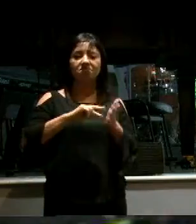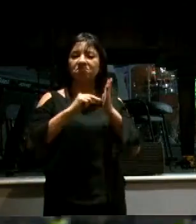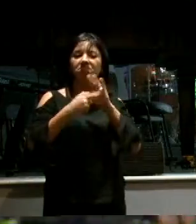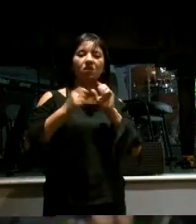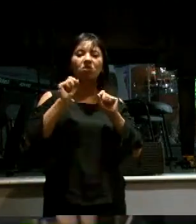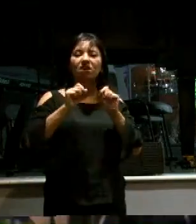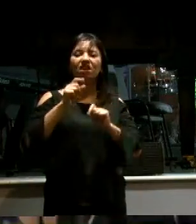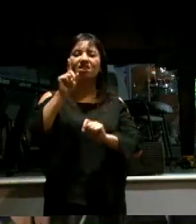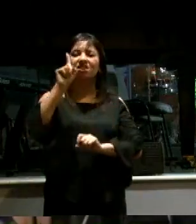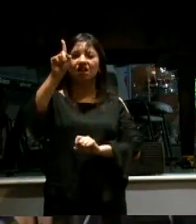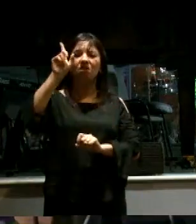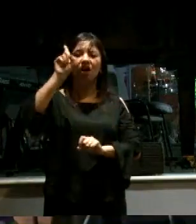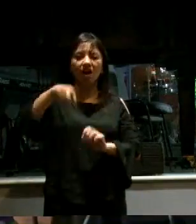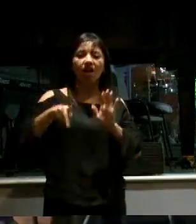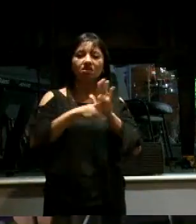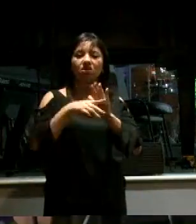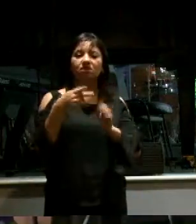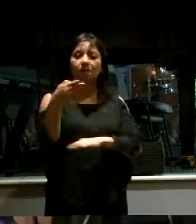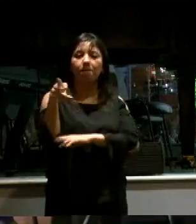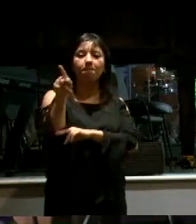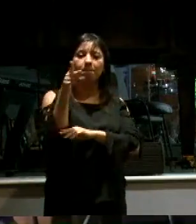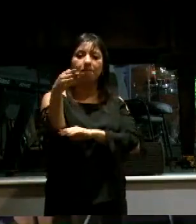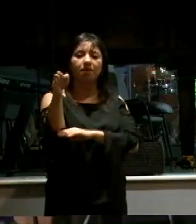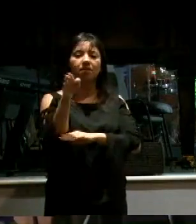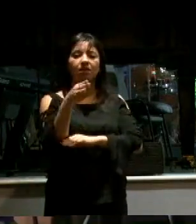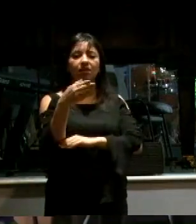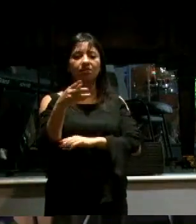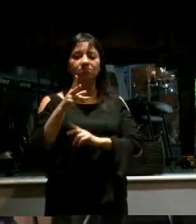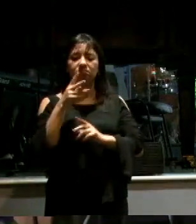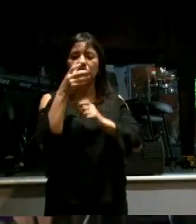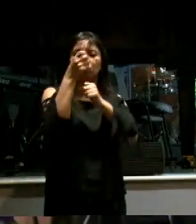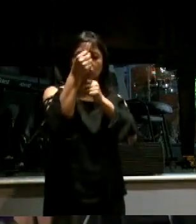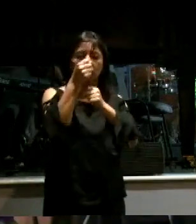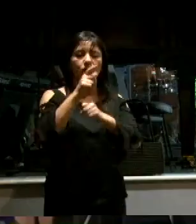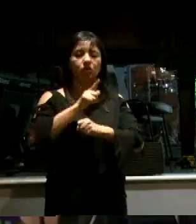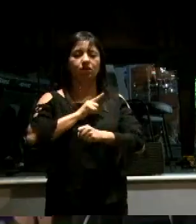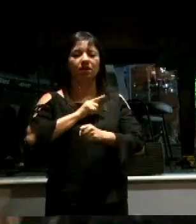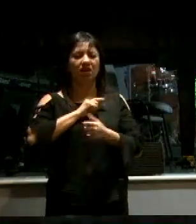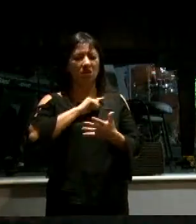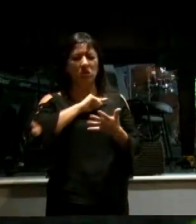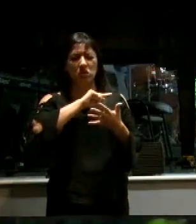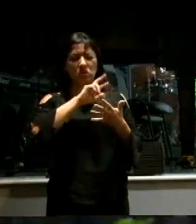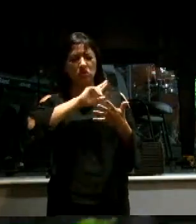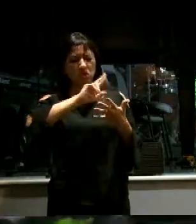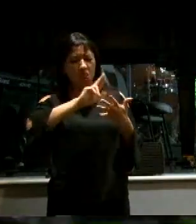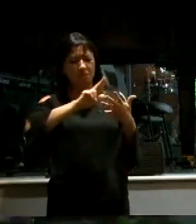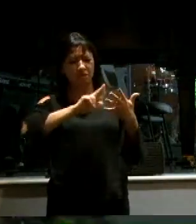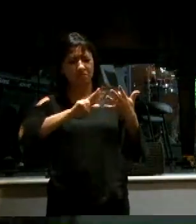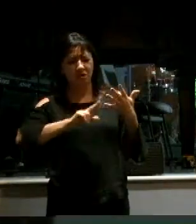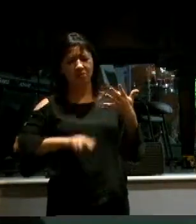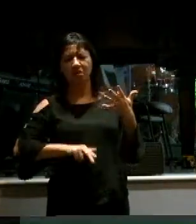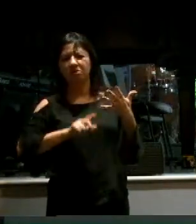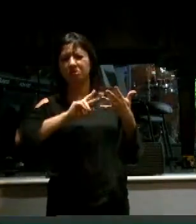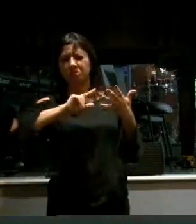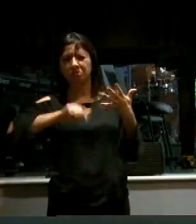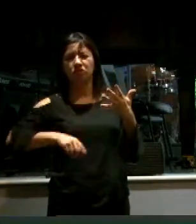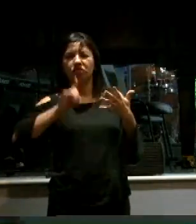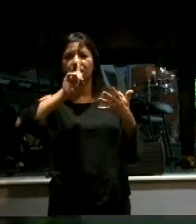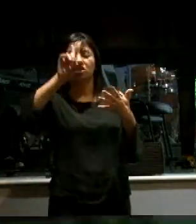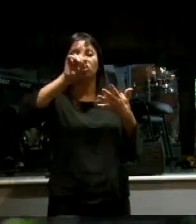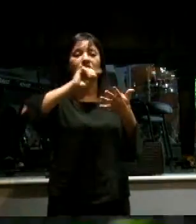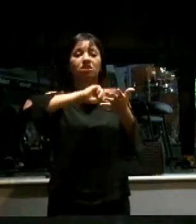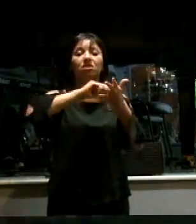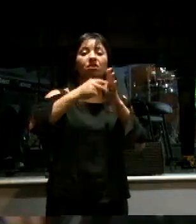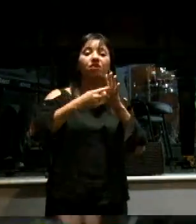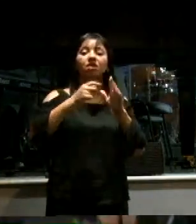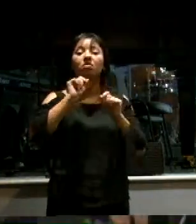surgiram em momentos antagônicos a isso, em que Deus permitiu que o seu povo passasse por